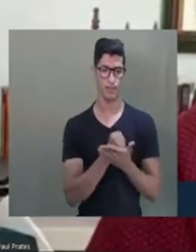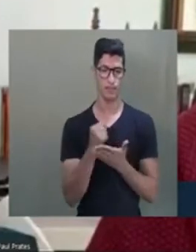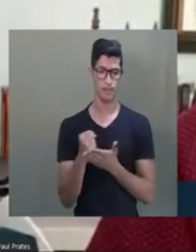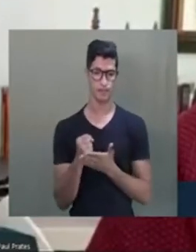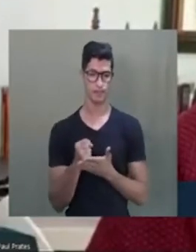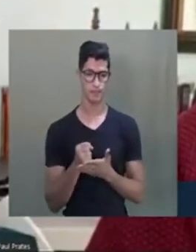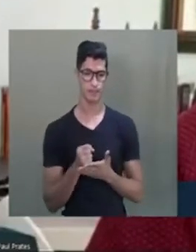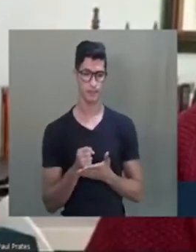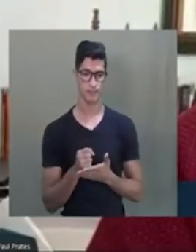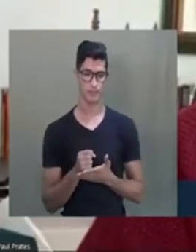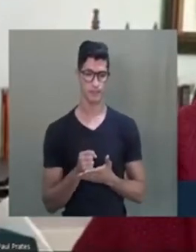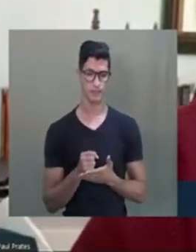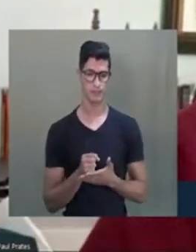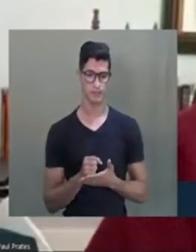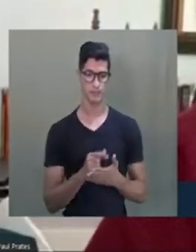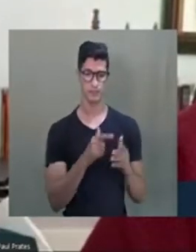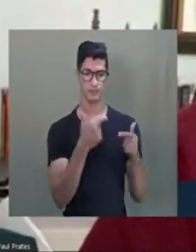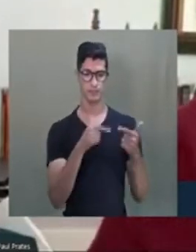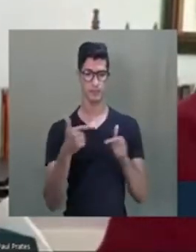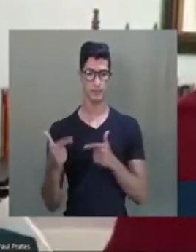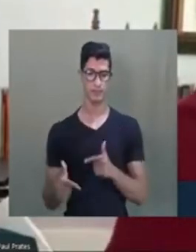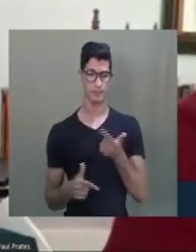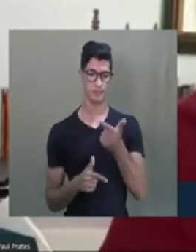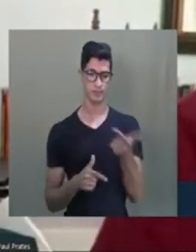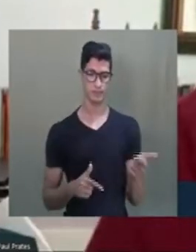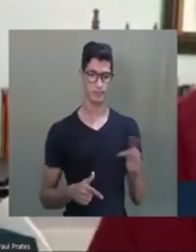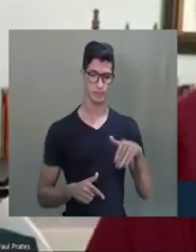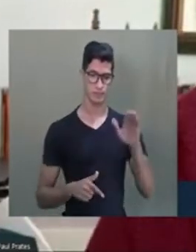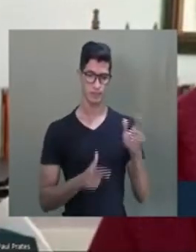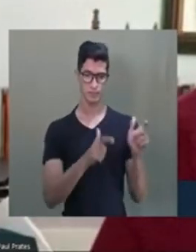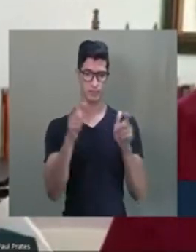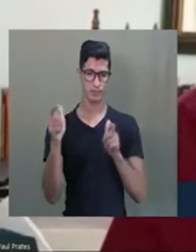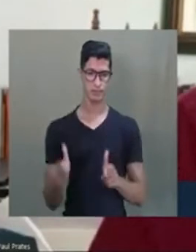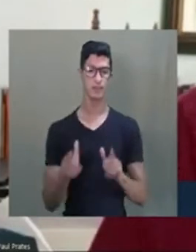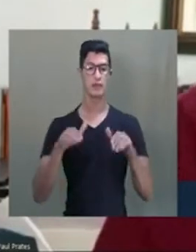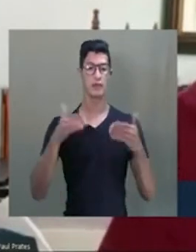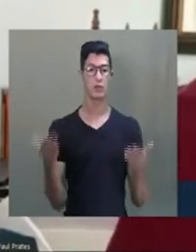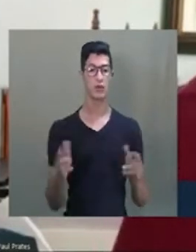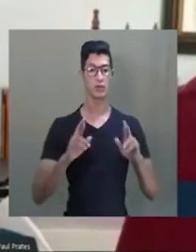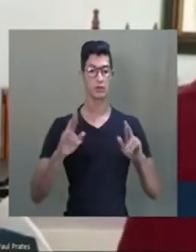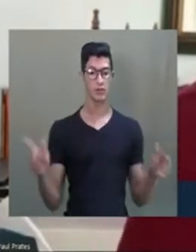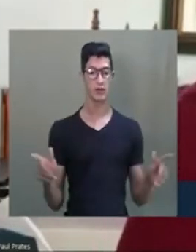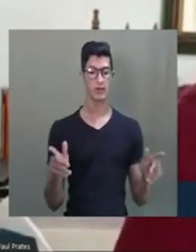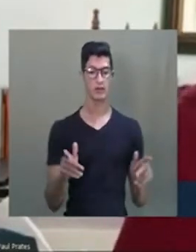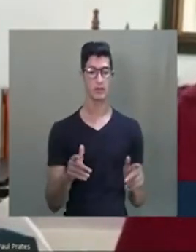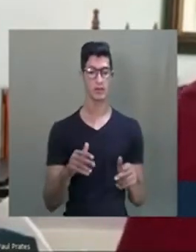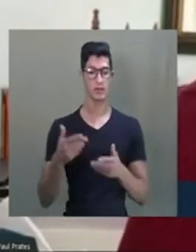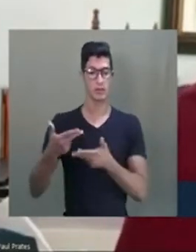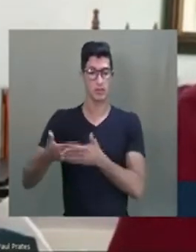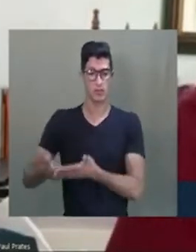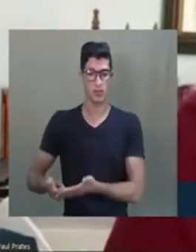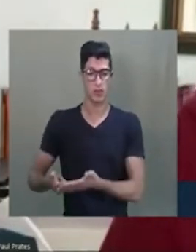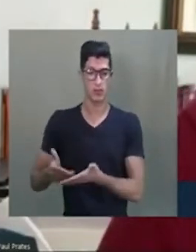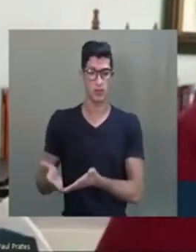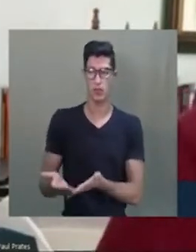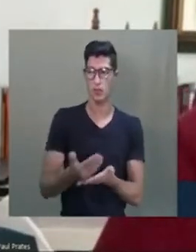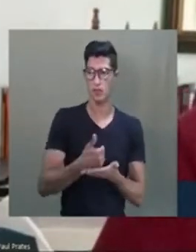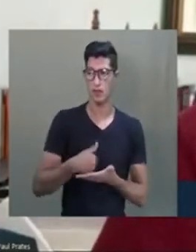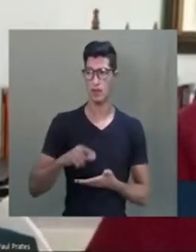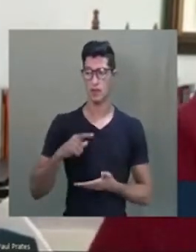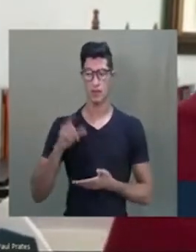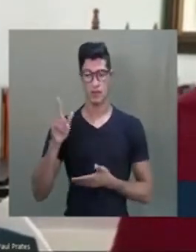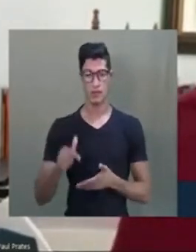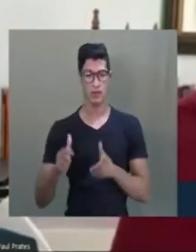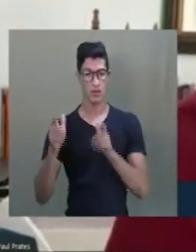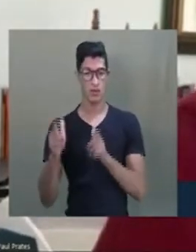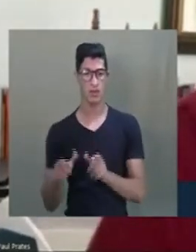empregadores. E essas trabalhadoras não terem mais aquele local, qual é a diferença? É um local de repouso, é um local de recolhimento, é um